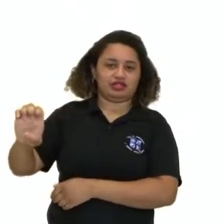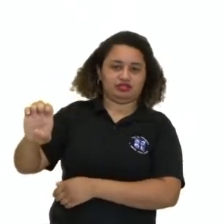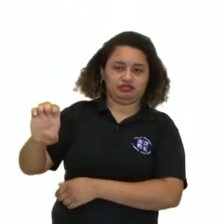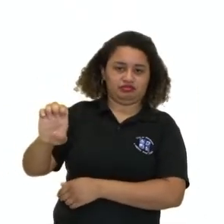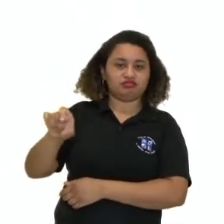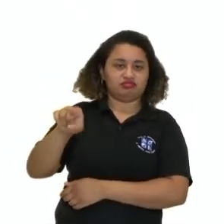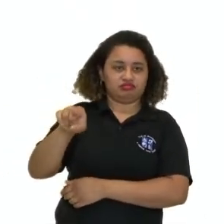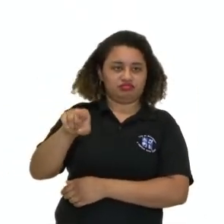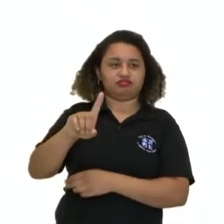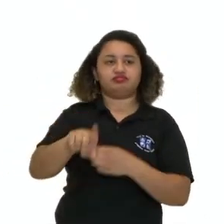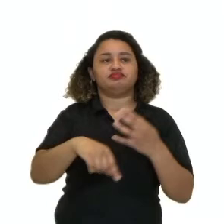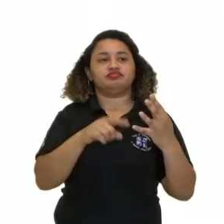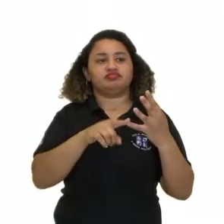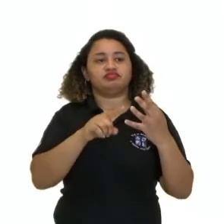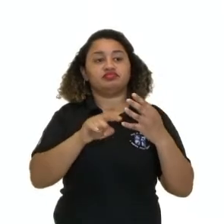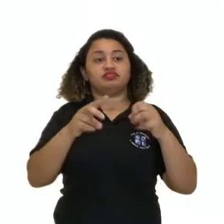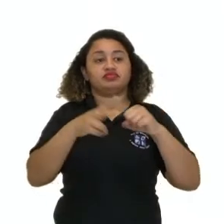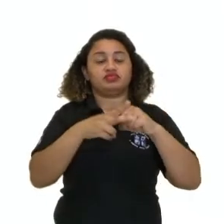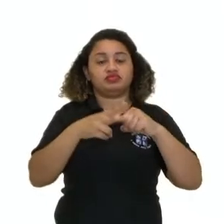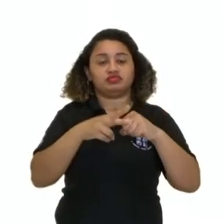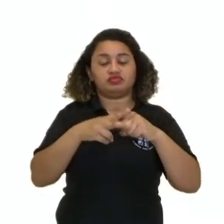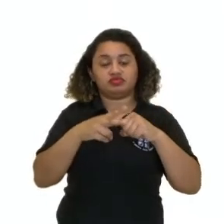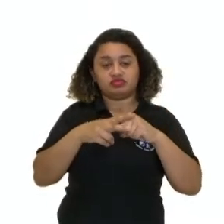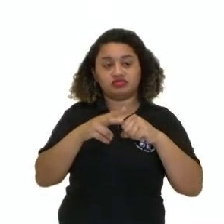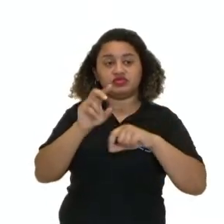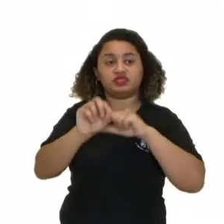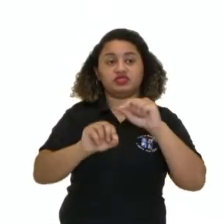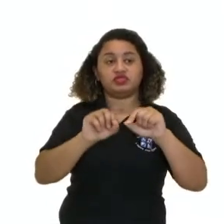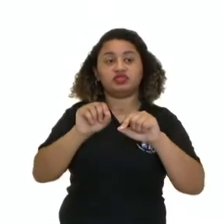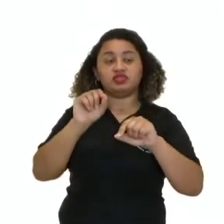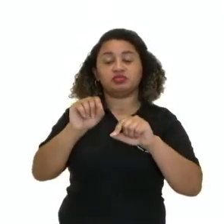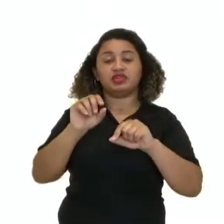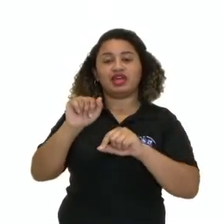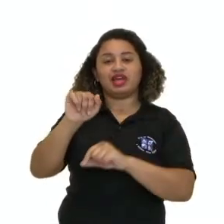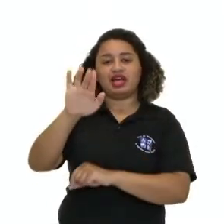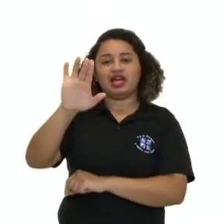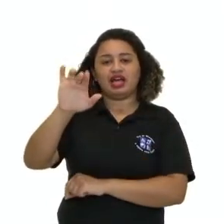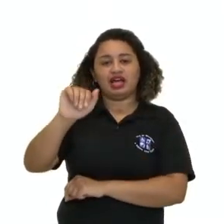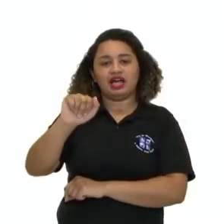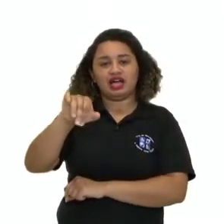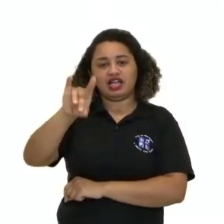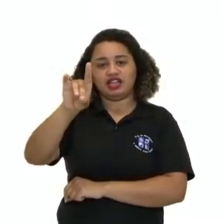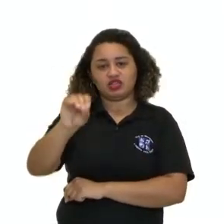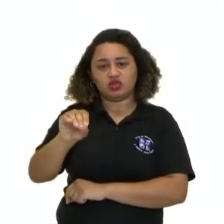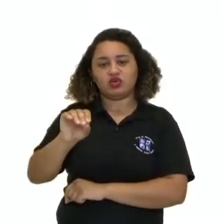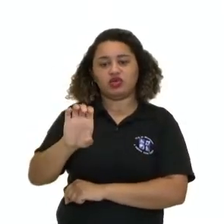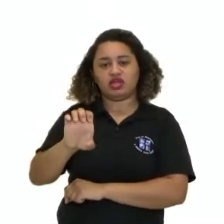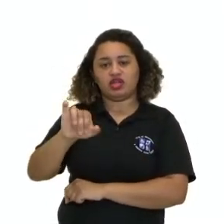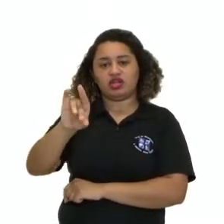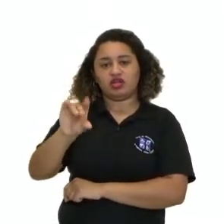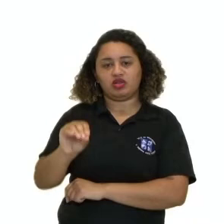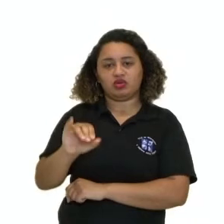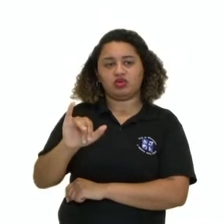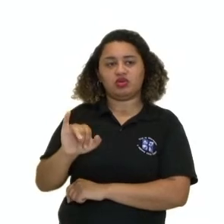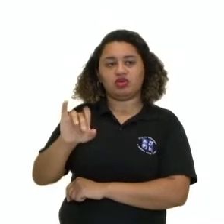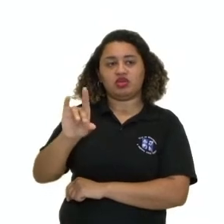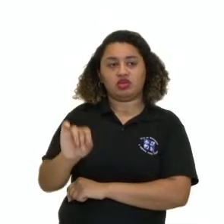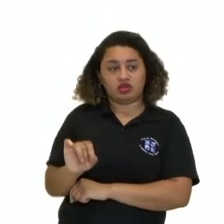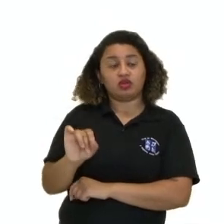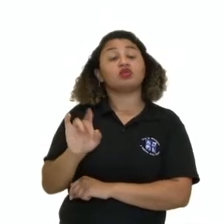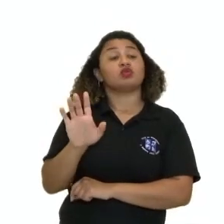Com o verbo no gerúndio, desde que ele não esteja antecedido por em, como lá em se tratando de, né? Que seria, Congresso modificou a